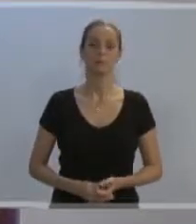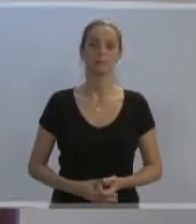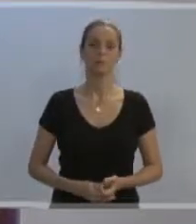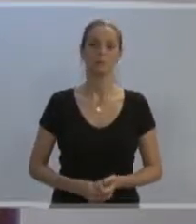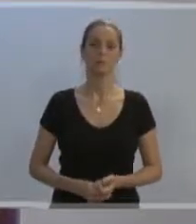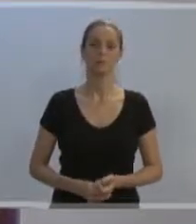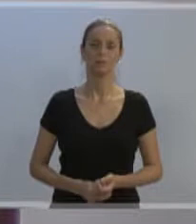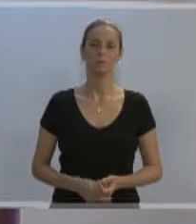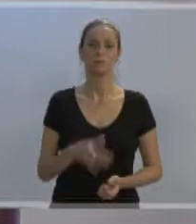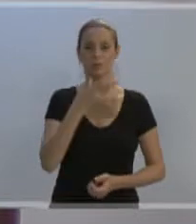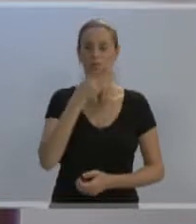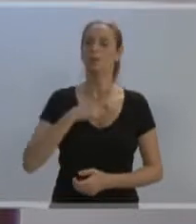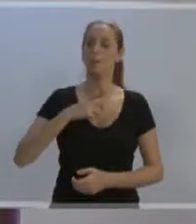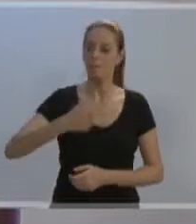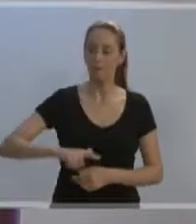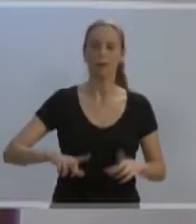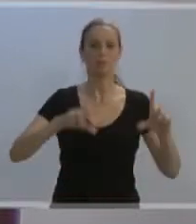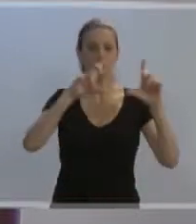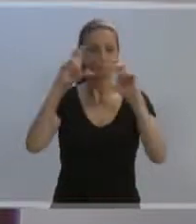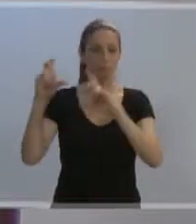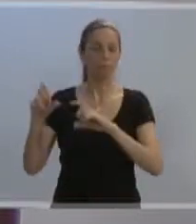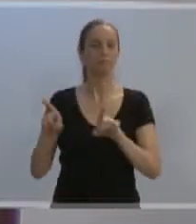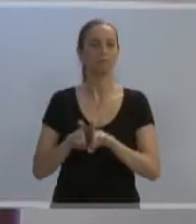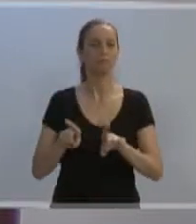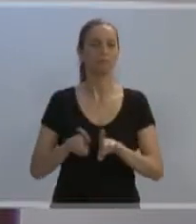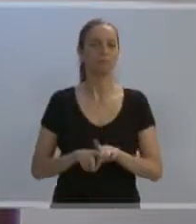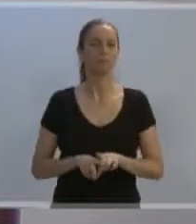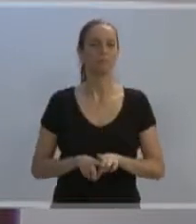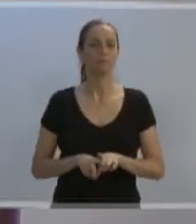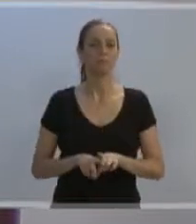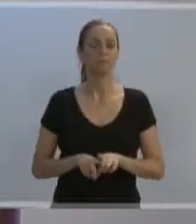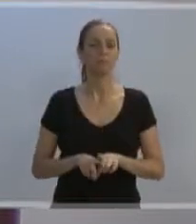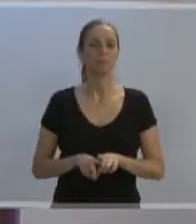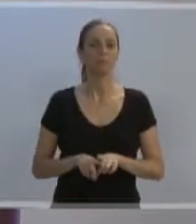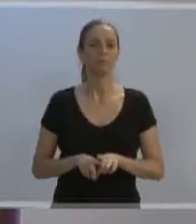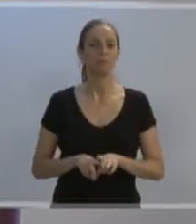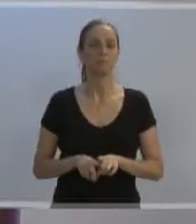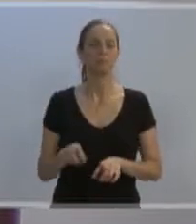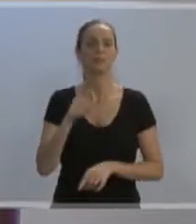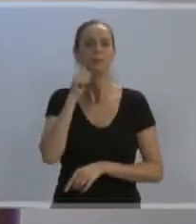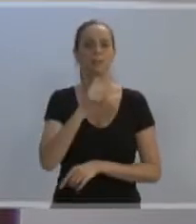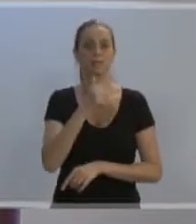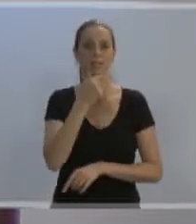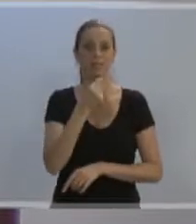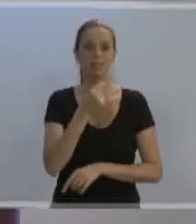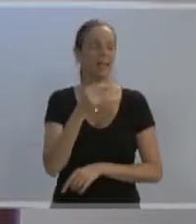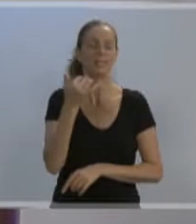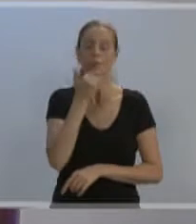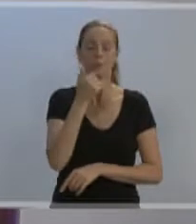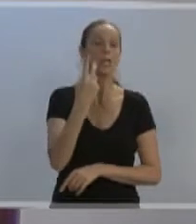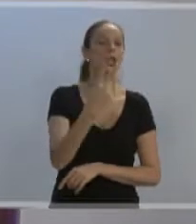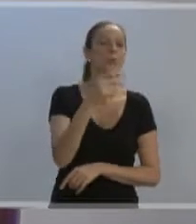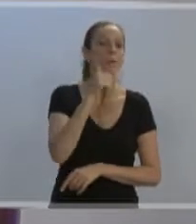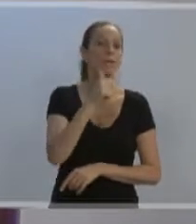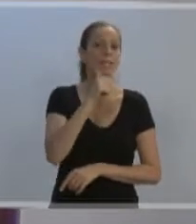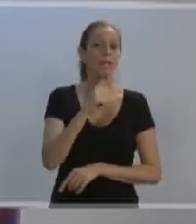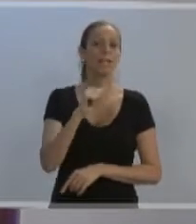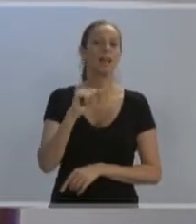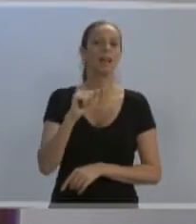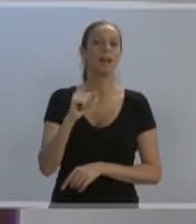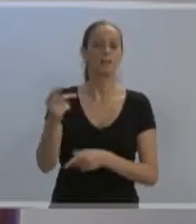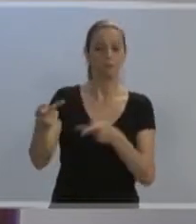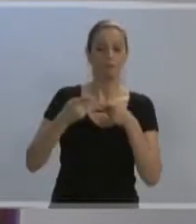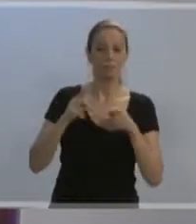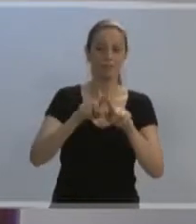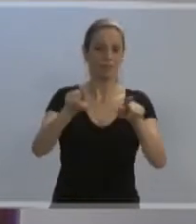Acho que tem mais algumas fotos aqui que a gente colocou. A questão das alunas, da Júlia e da Samira, acho que, não sei se chegou as fotos aí,